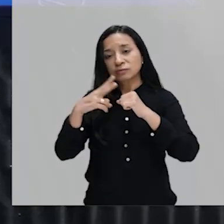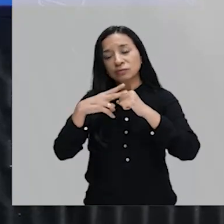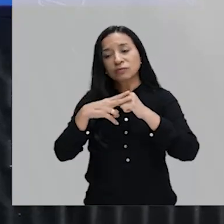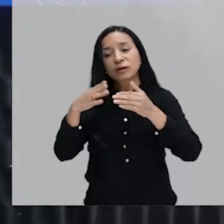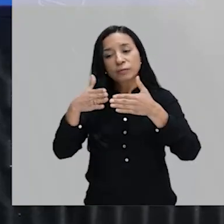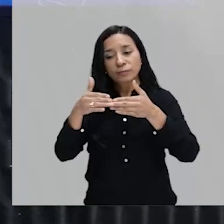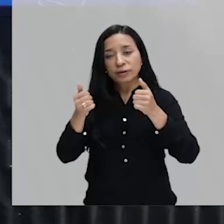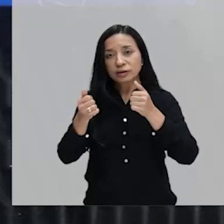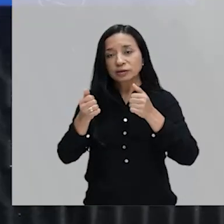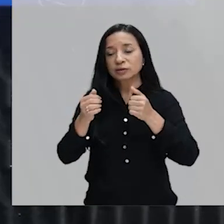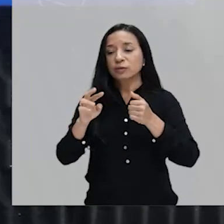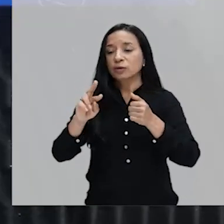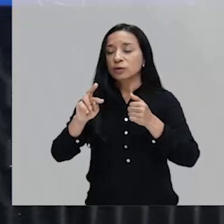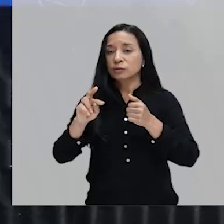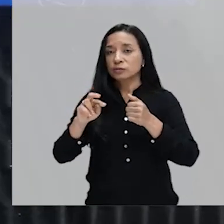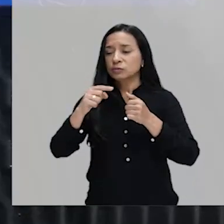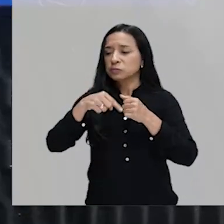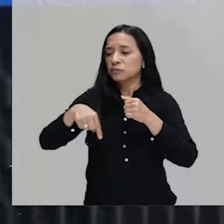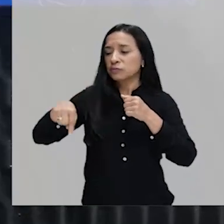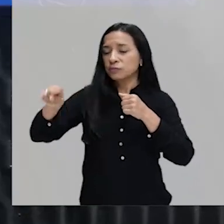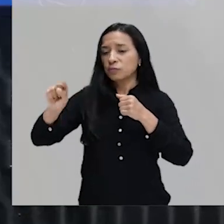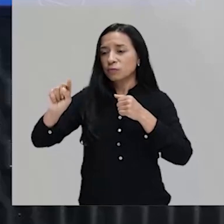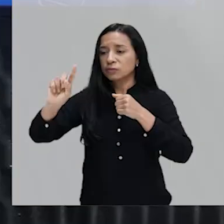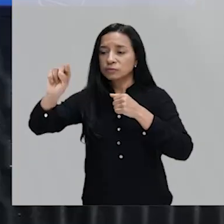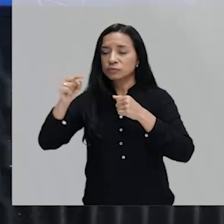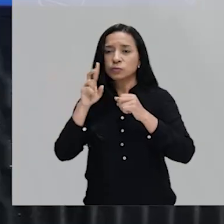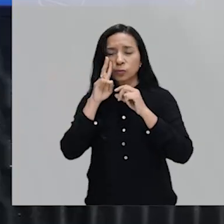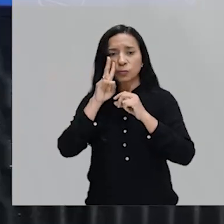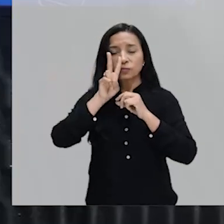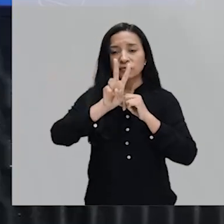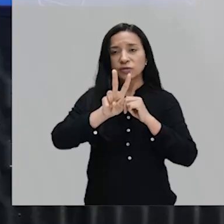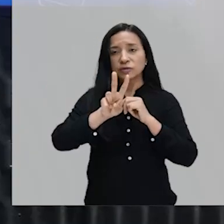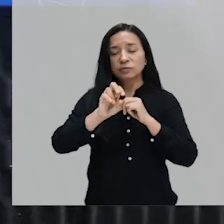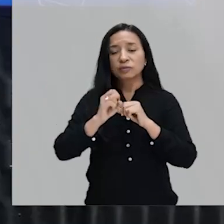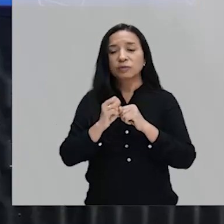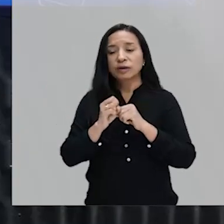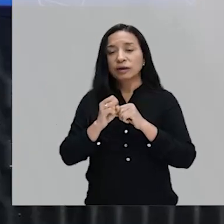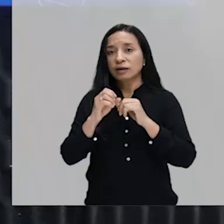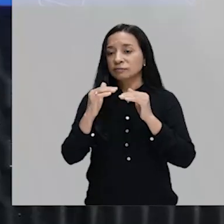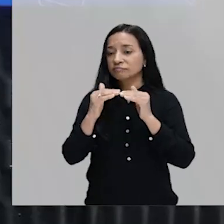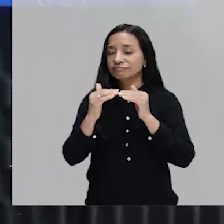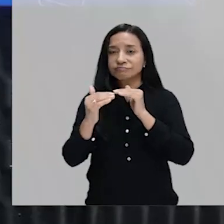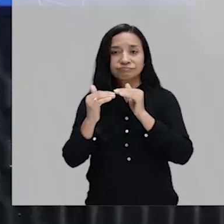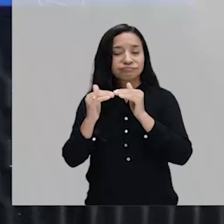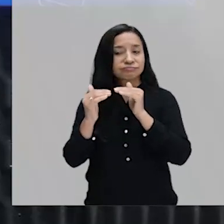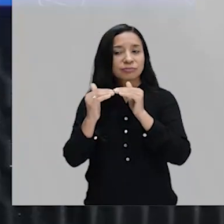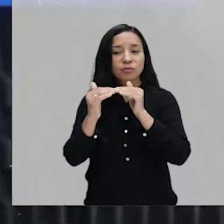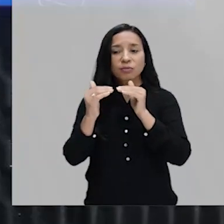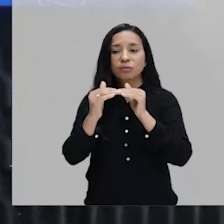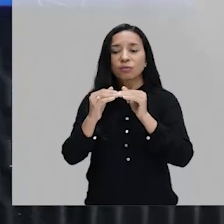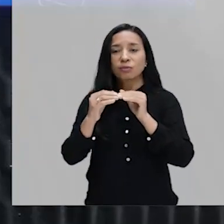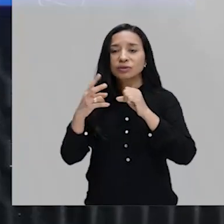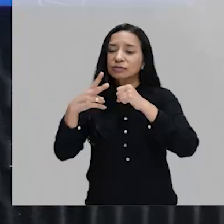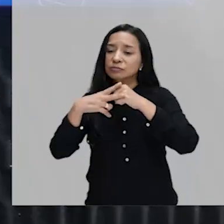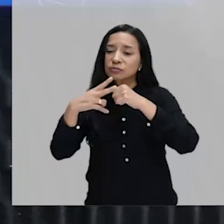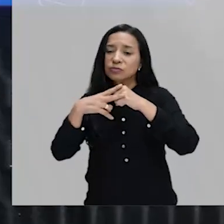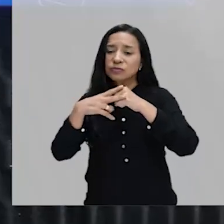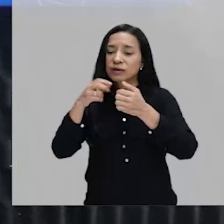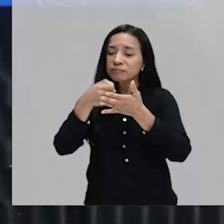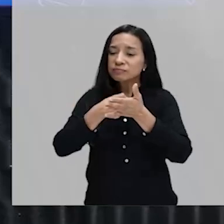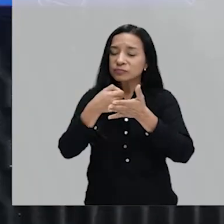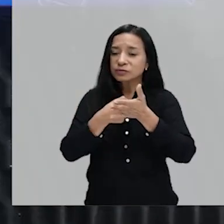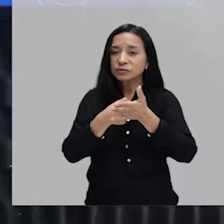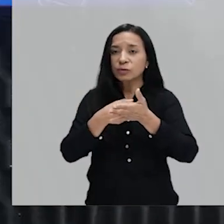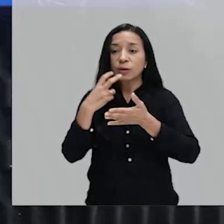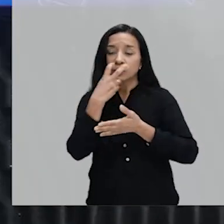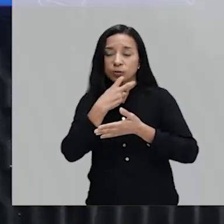foi, né? A gente acaba não fazendo a concordância adequada, da forma como o verbo realmente exige, mas dentro da oralidade é